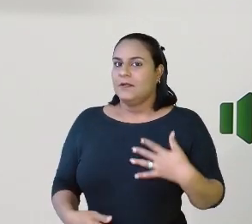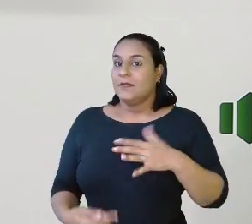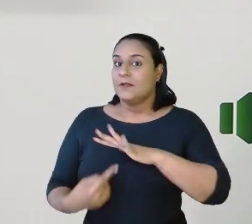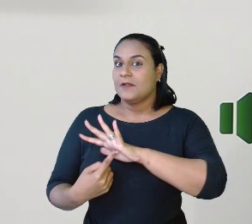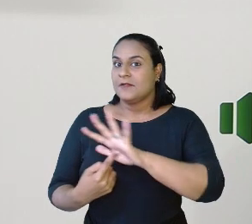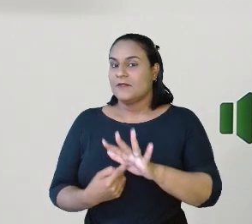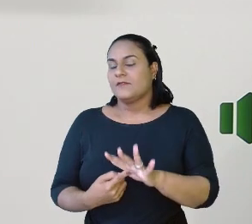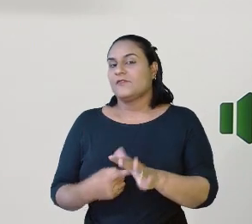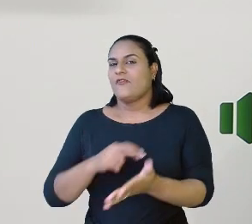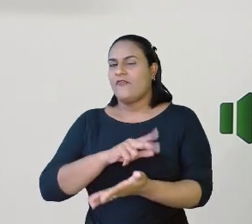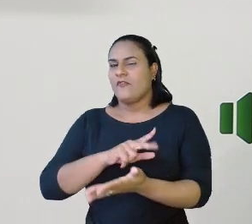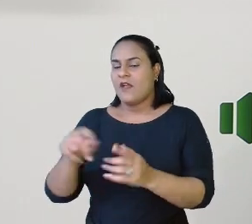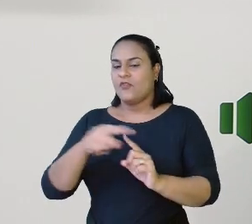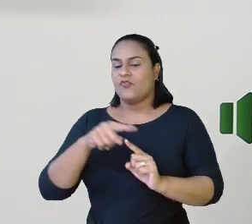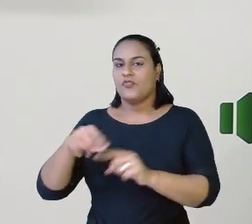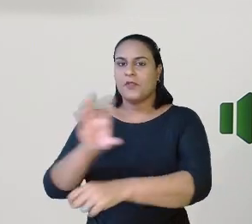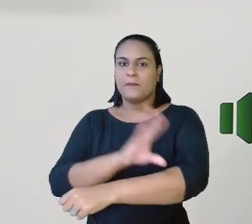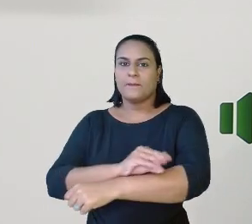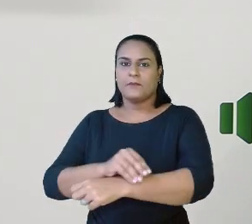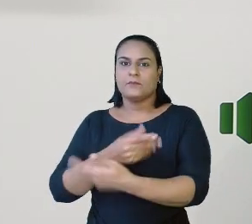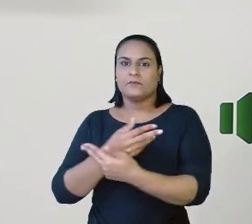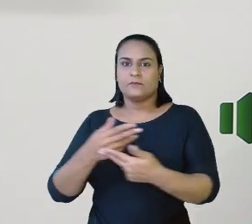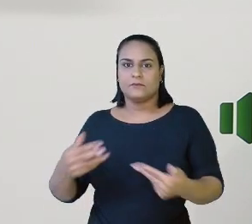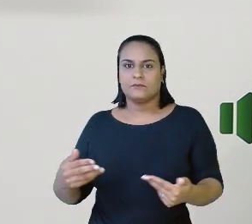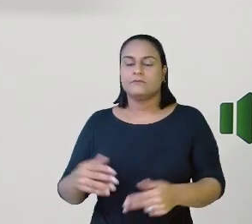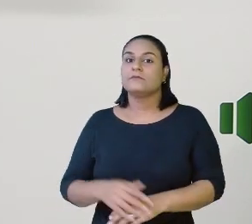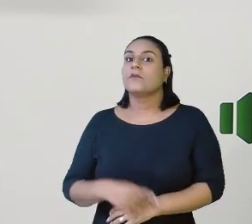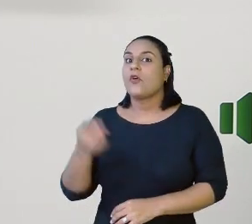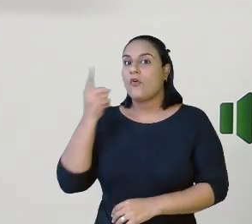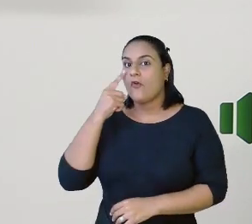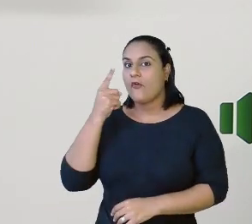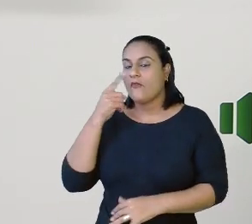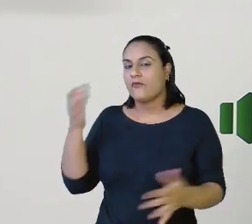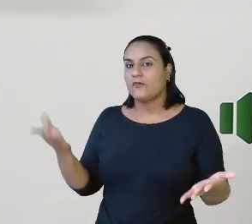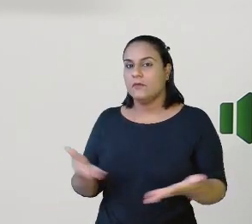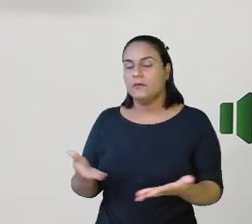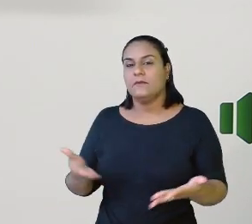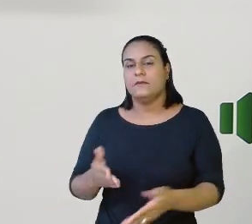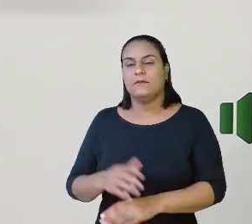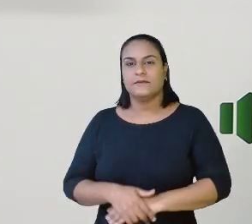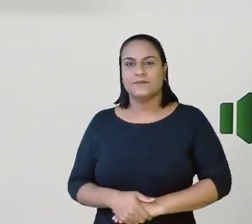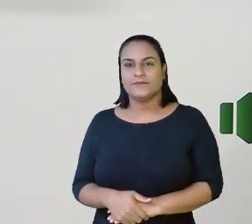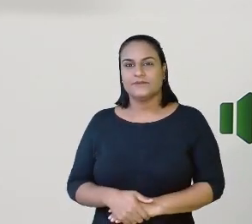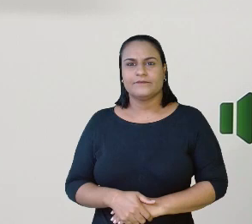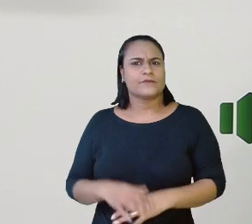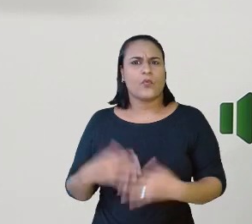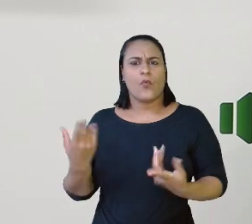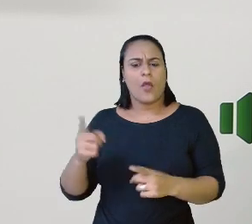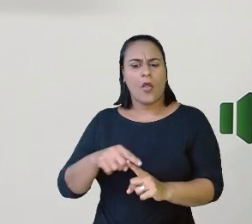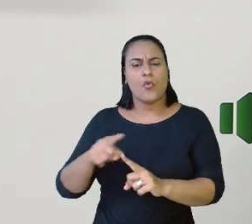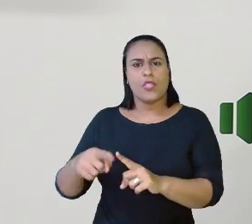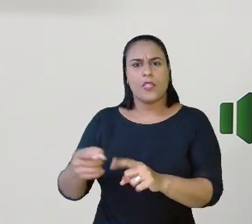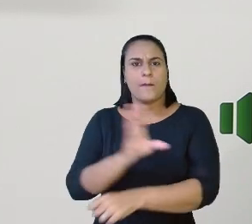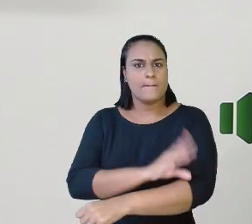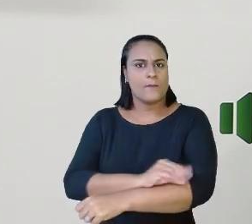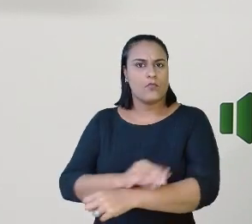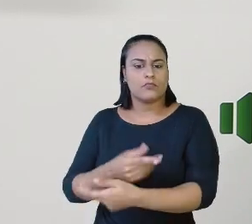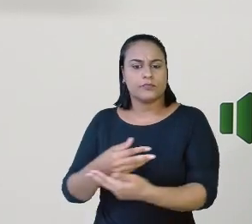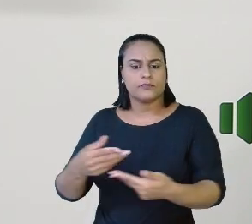diversos tipos de músculos. E aí é o que nós vamos ver. Quais são os tipos de